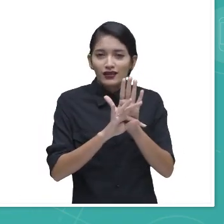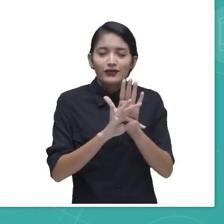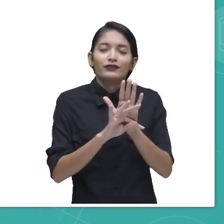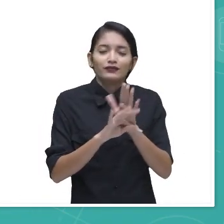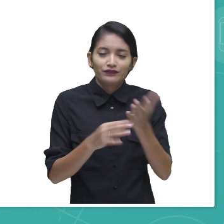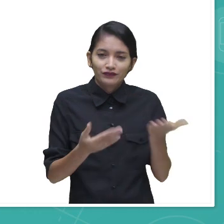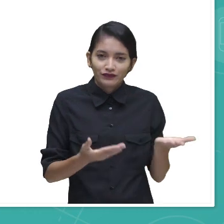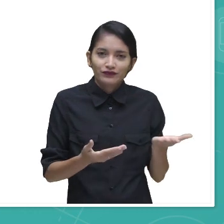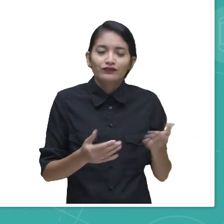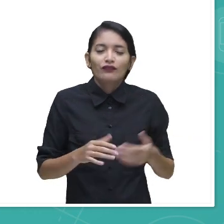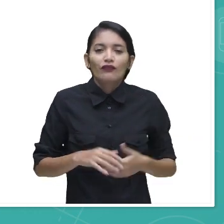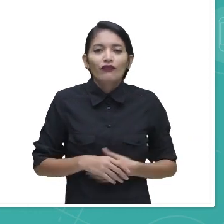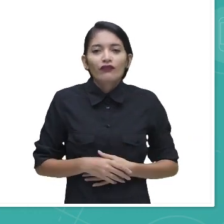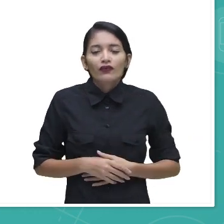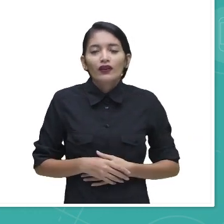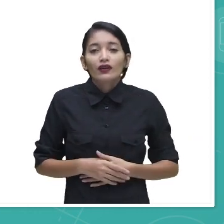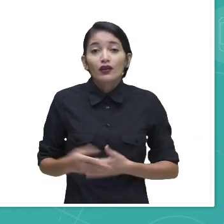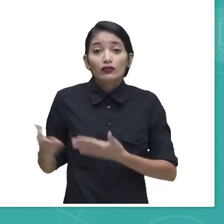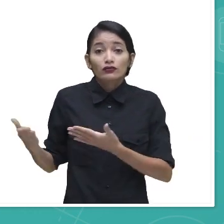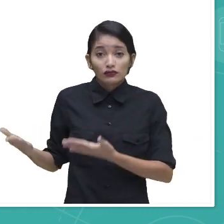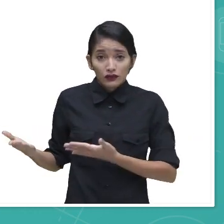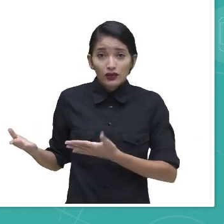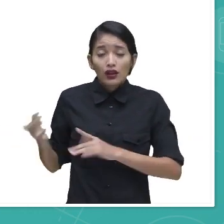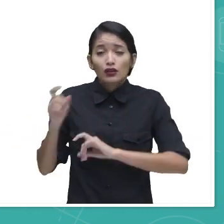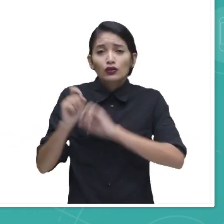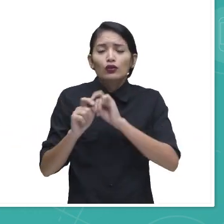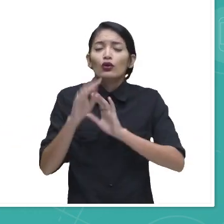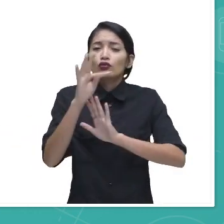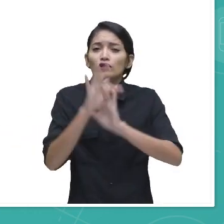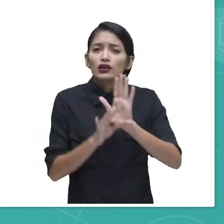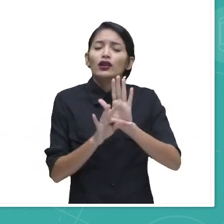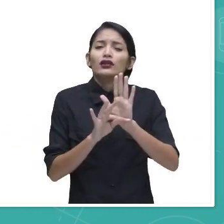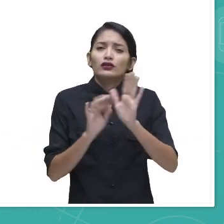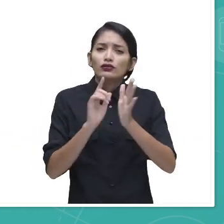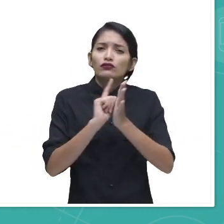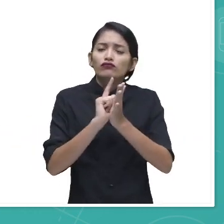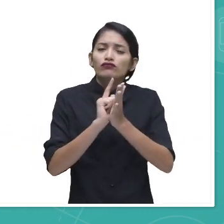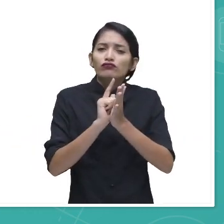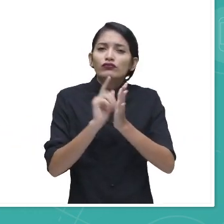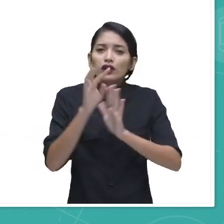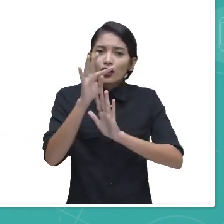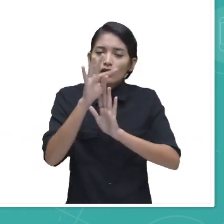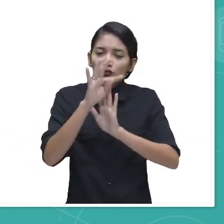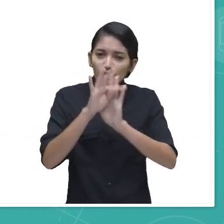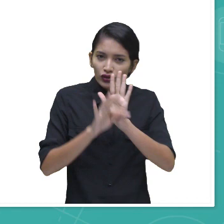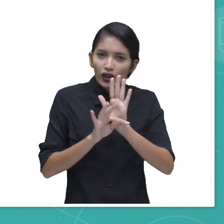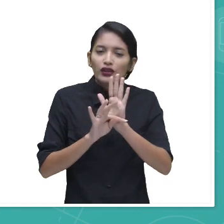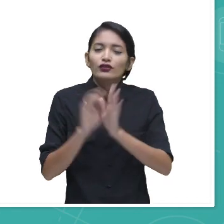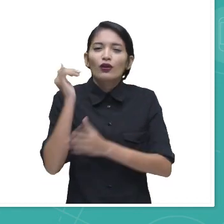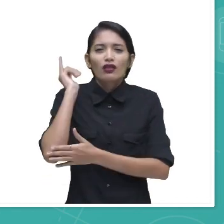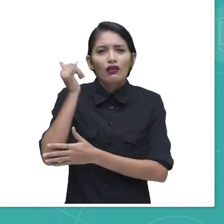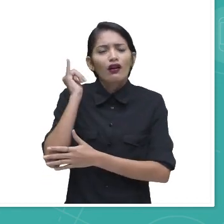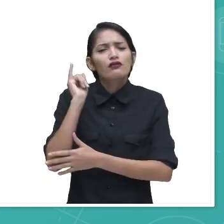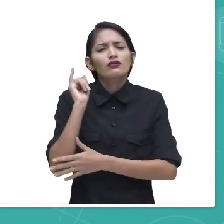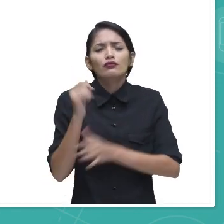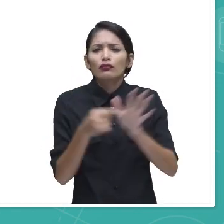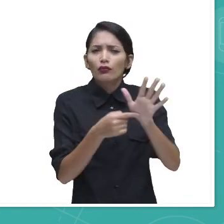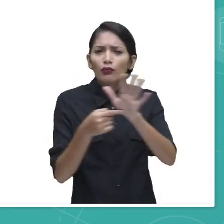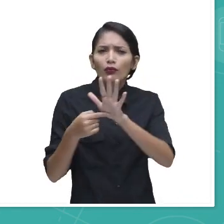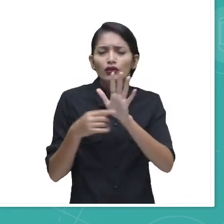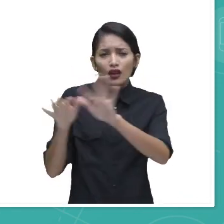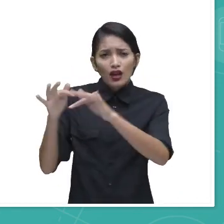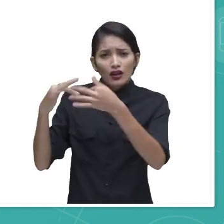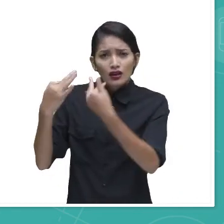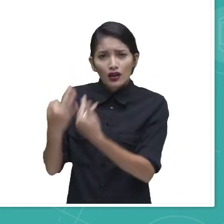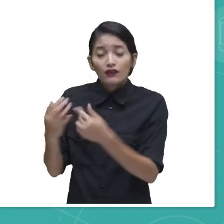texto. Esse texto, gente, ele é um texto narrativo, tá? Ele é tipo textual narrativo, tá contando a história da família Repinica e